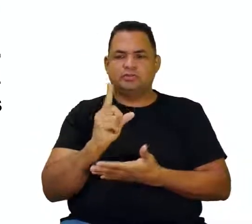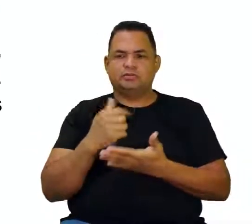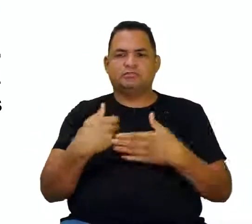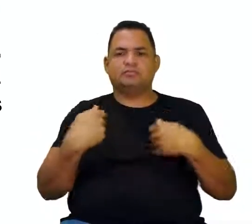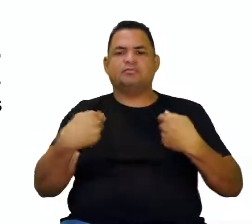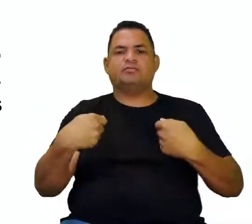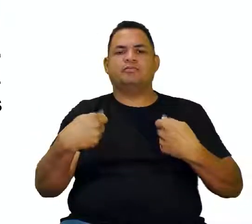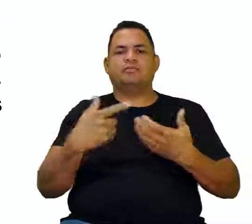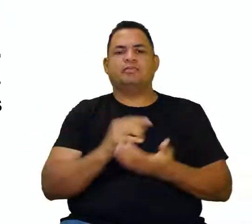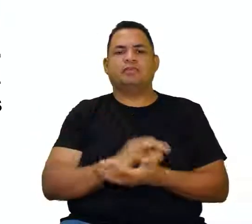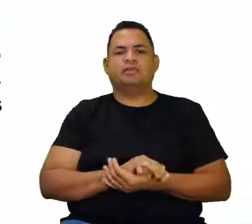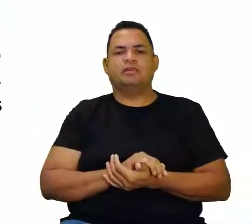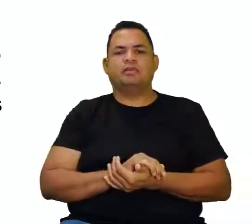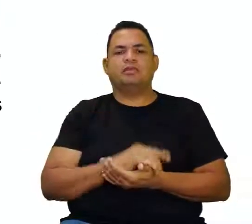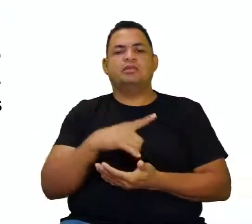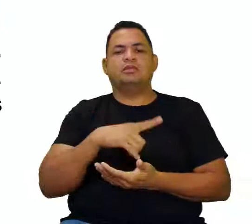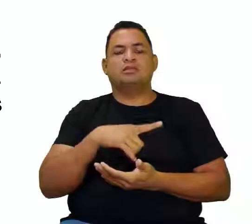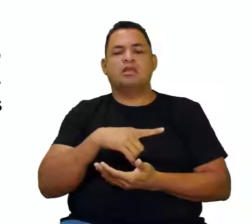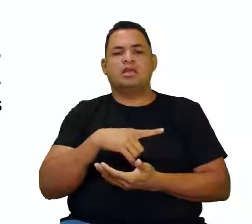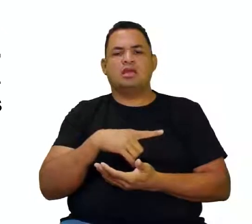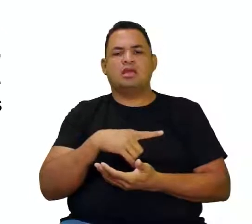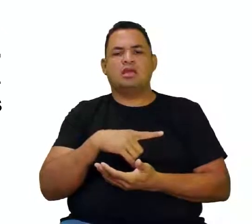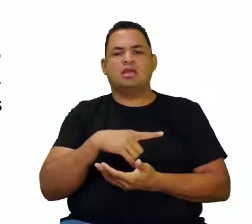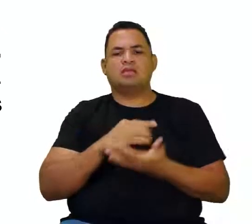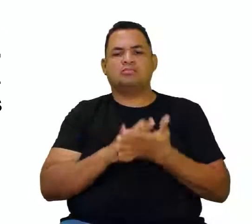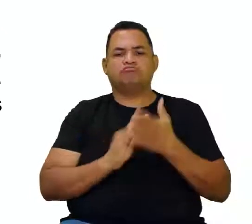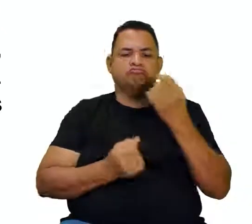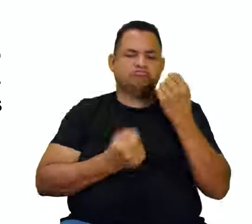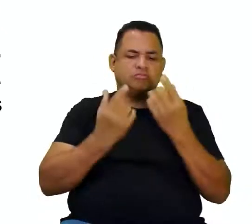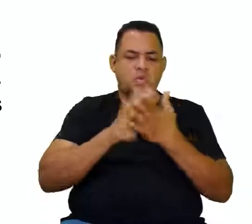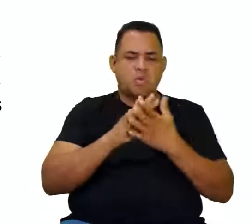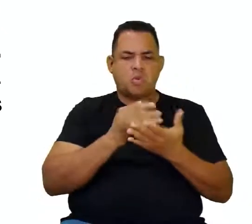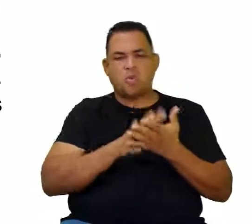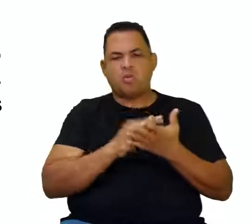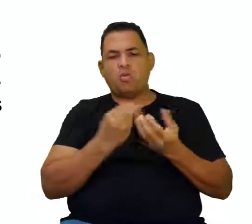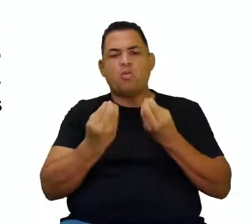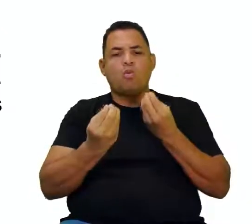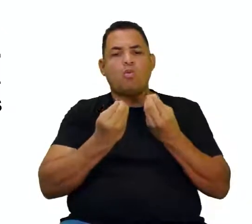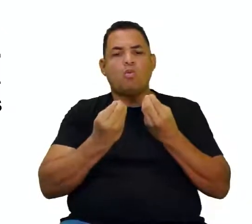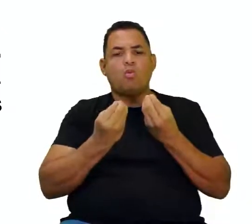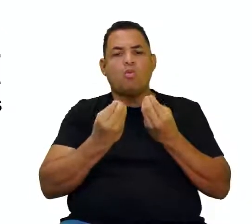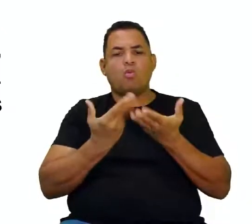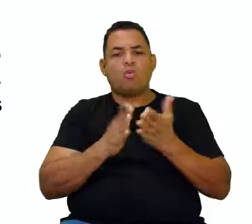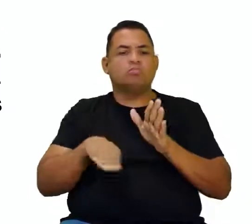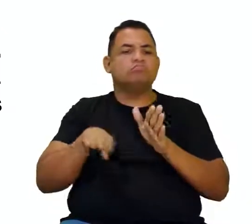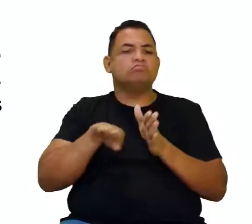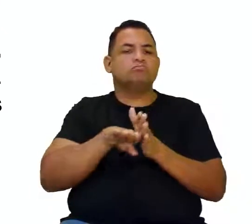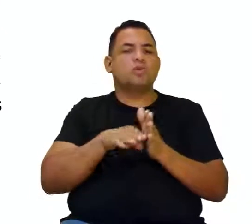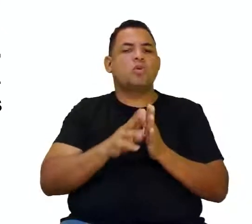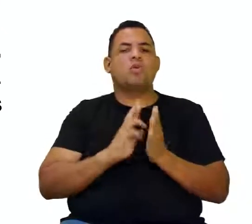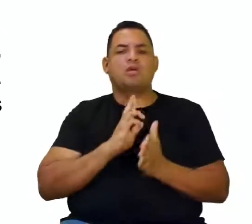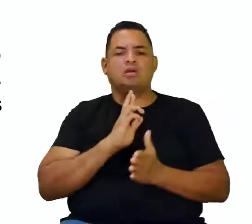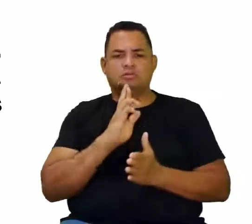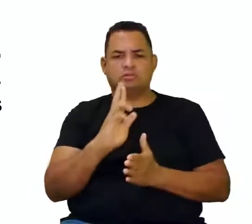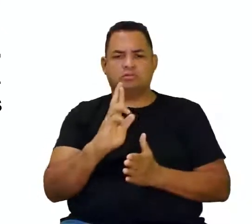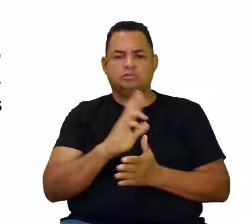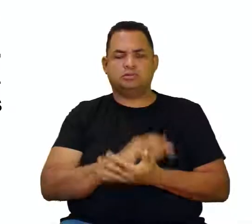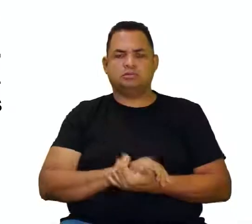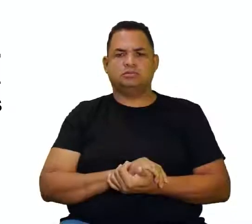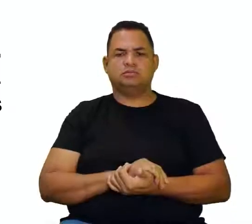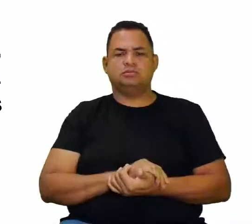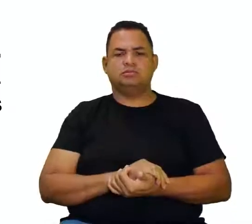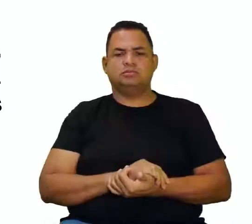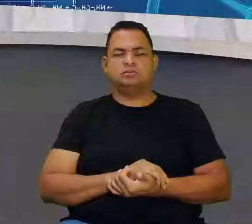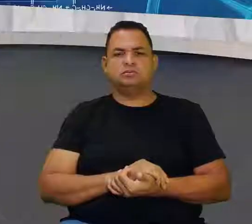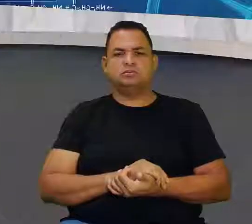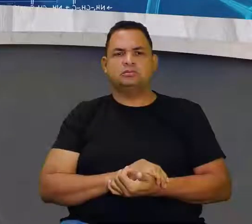resolução traz, além das respostas, alguns comentários de como chegar a essa resposta. Ah,